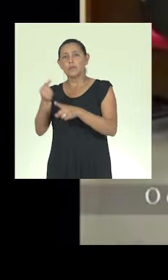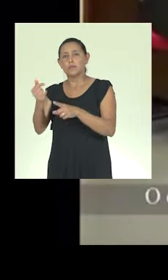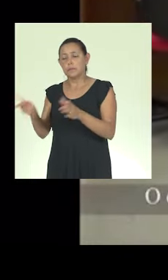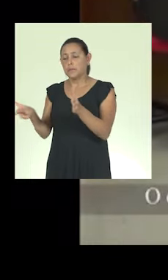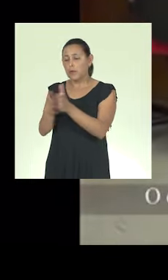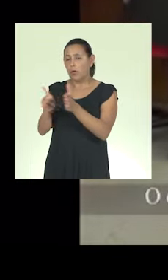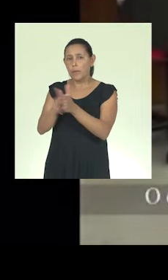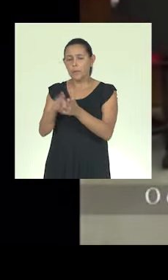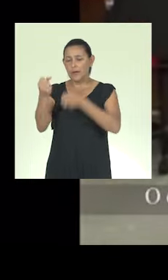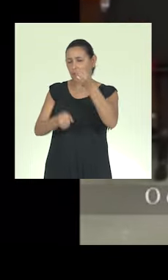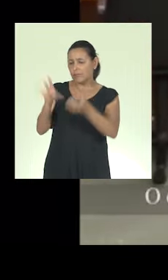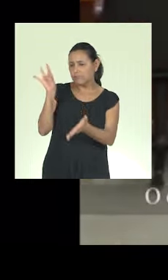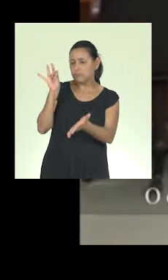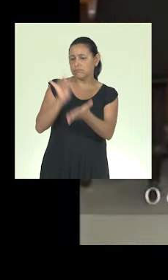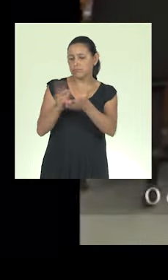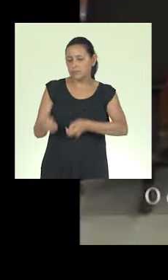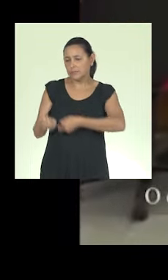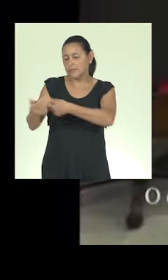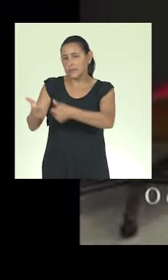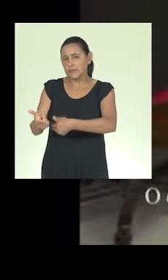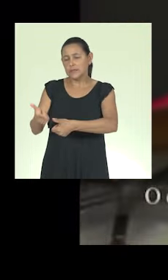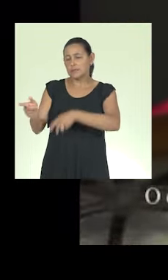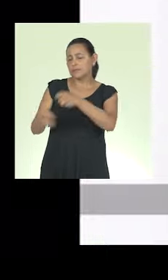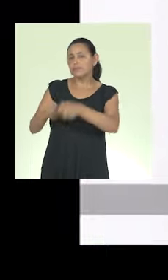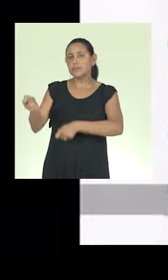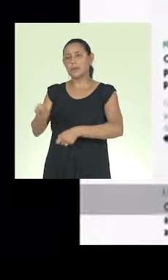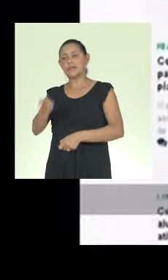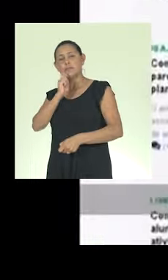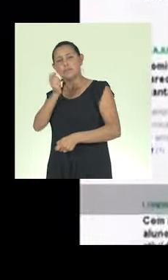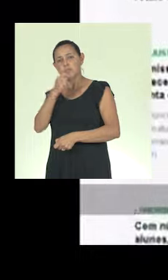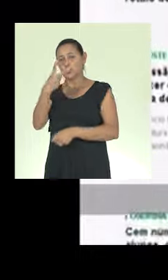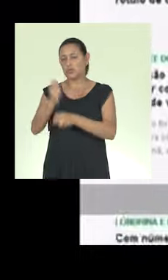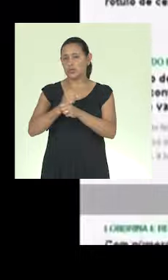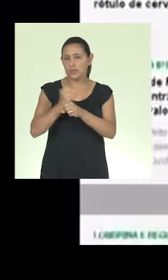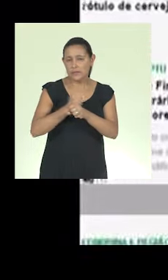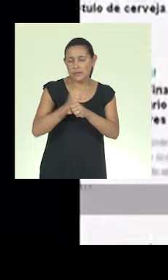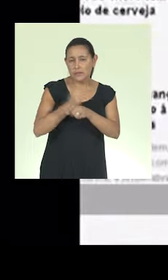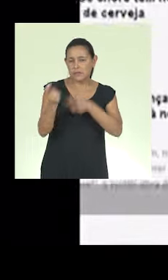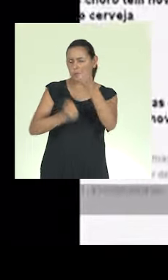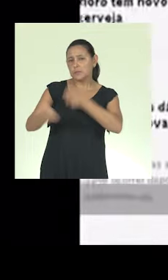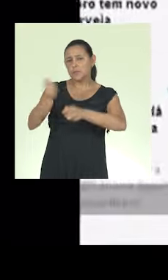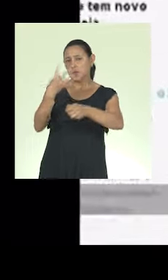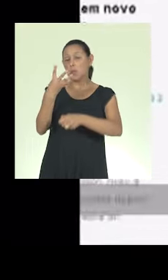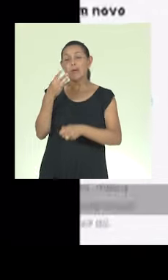O carro oficial foi cedido para o Programa de Combate às Drogas. Em 2 anos, economizou